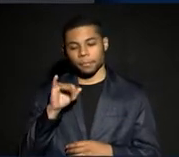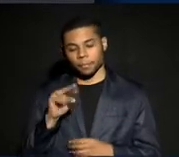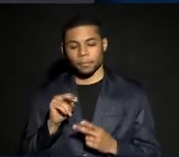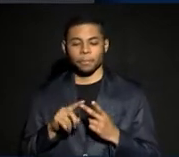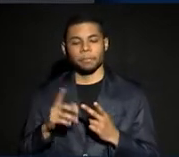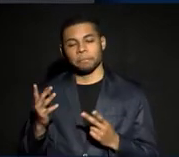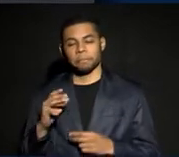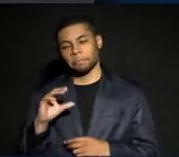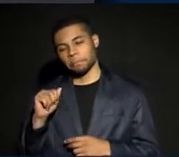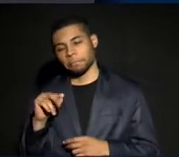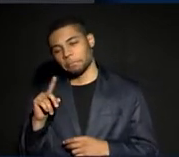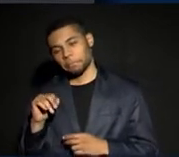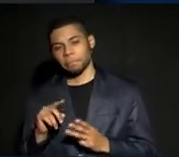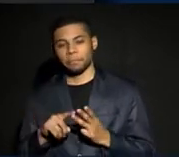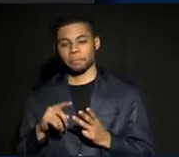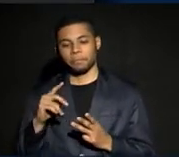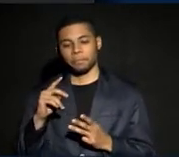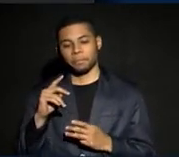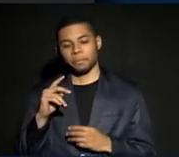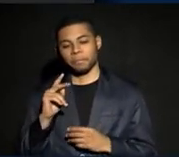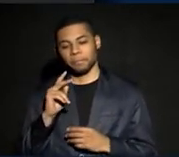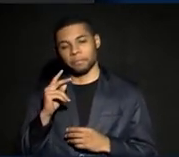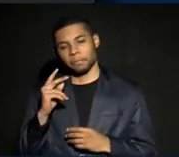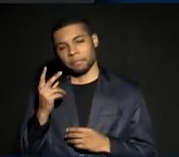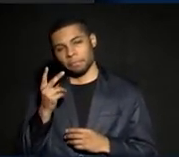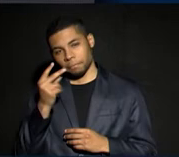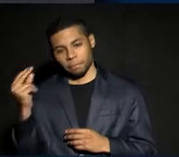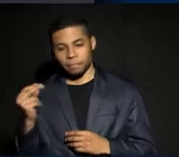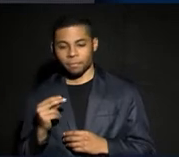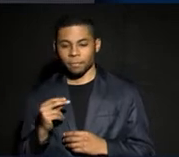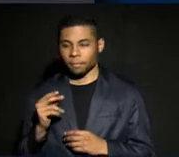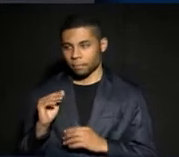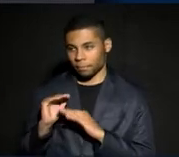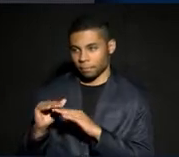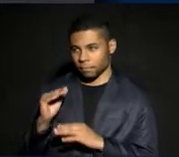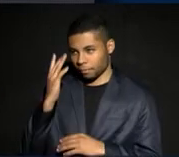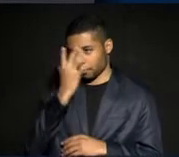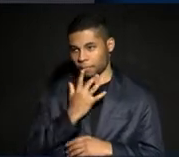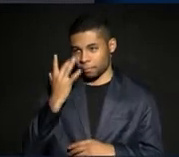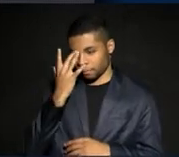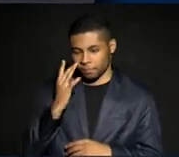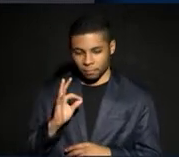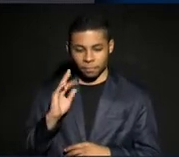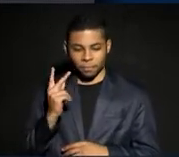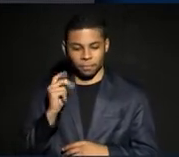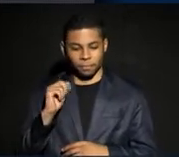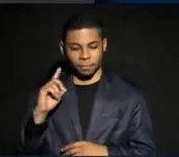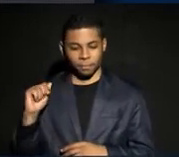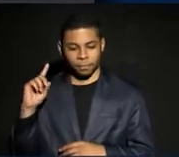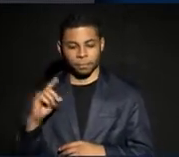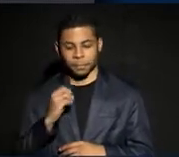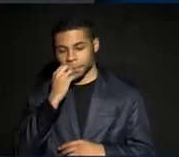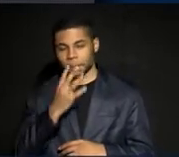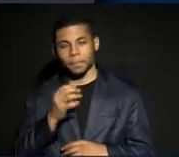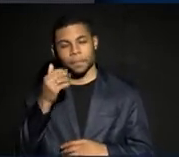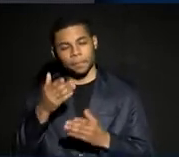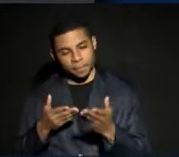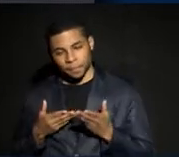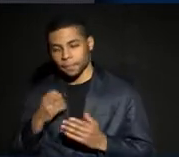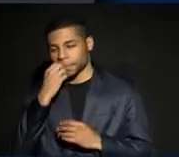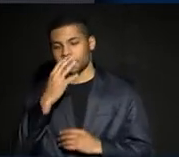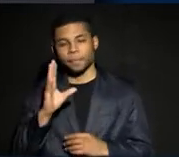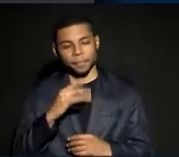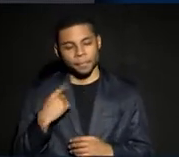candidato, prefeito, vamos de Haddad, né? Haddad. Muito bem. Bem-vindos, boa tarde a todos. É um papo super